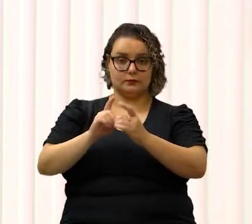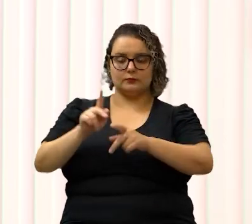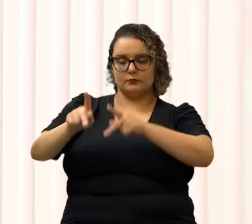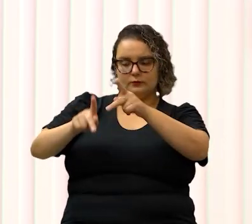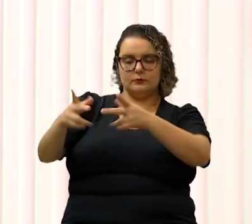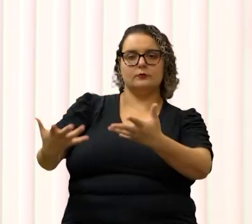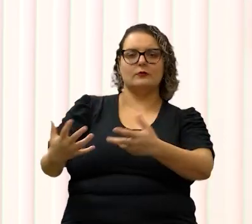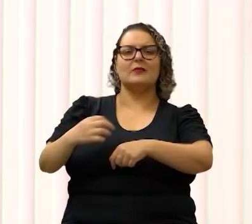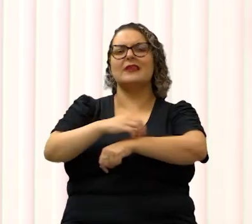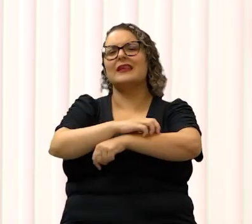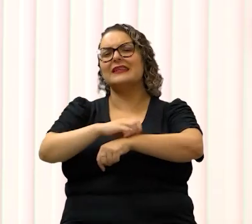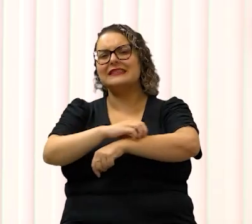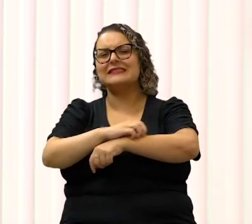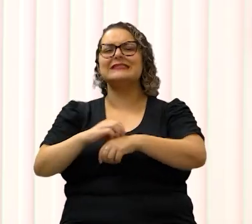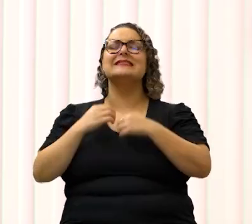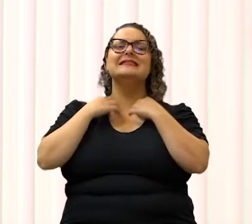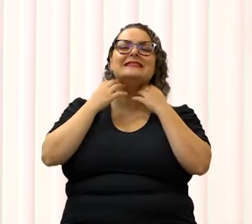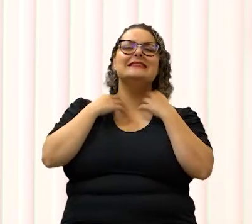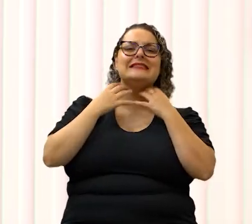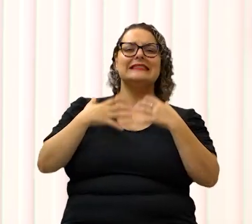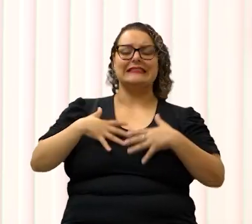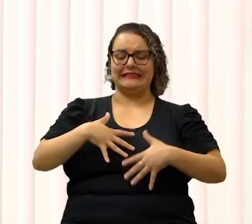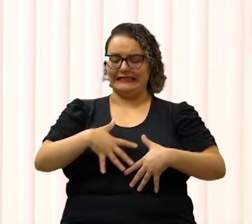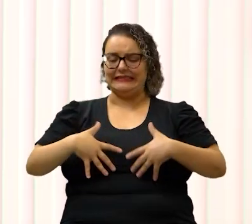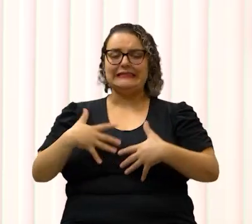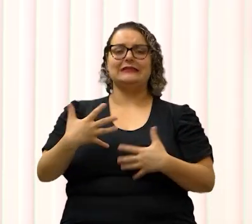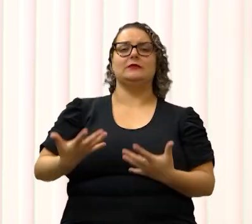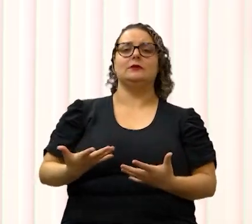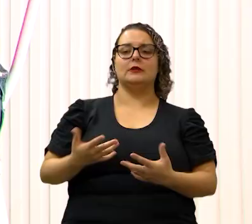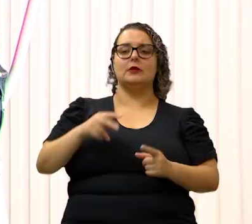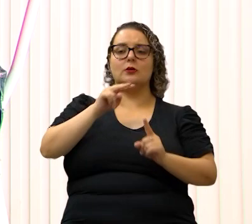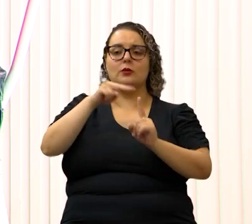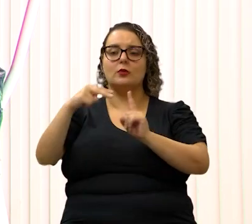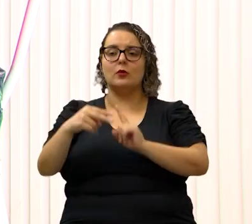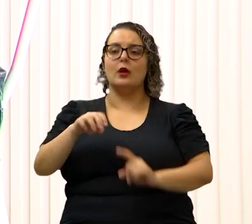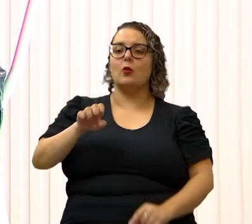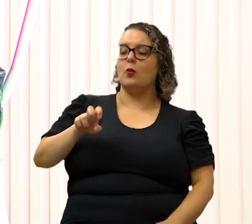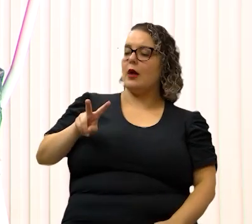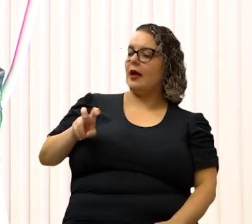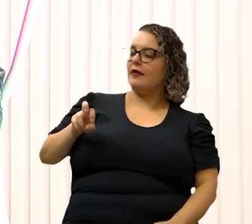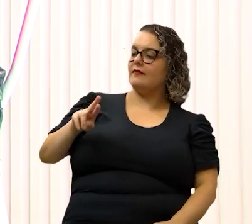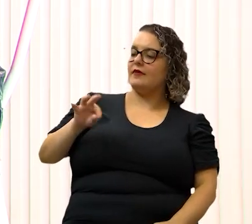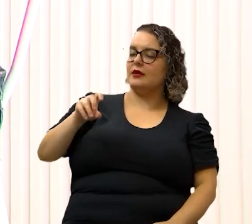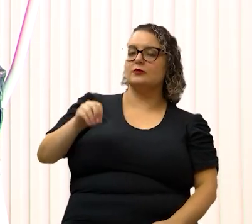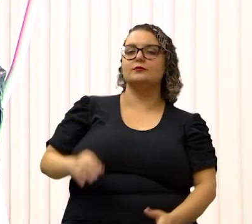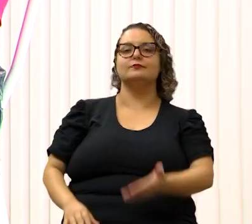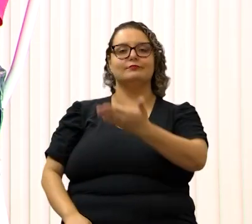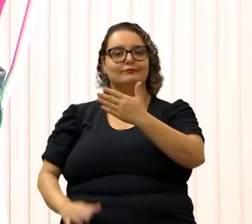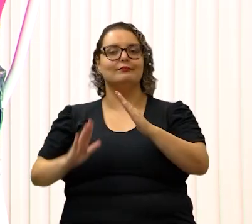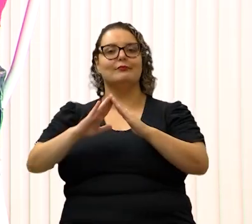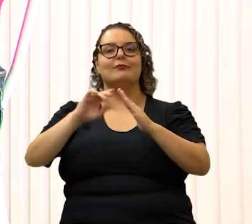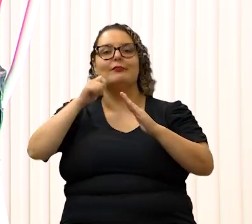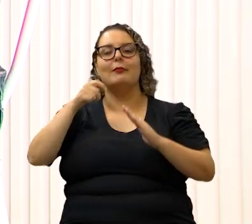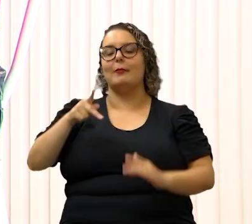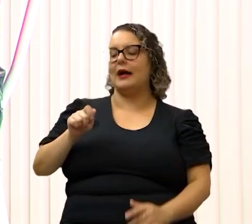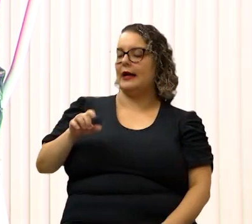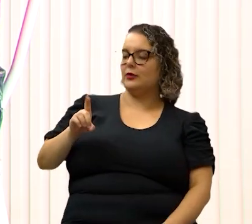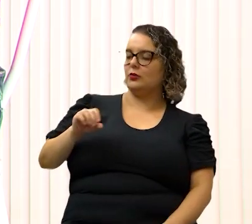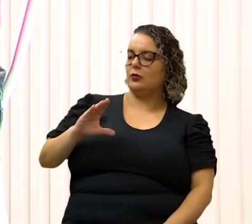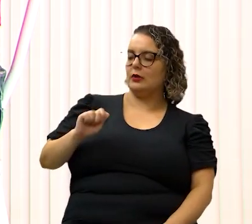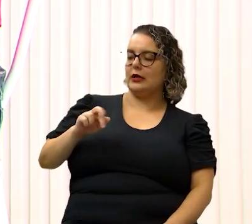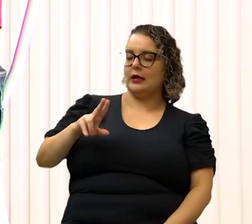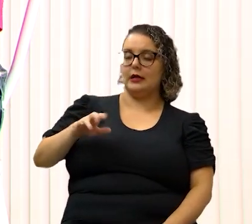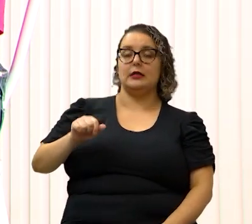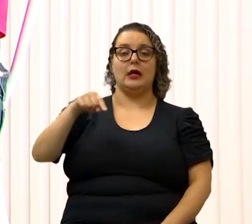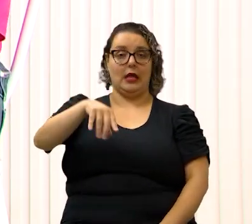a esse público que tem que ter uma dieta especial. Quem teve esse olhar é o Everton, da Padocaria, que é onde a gente